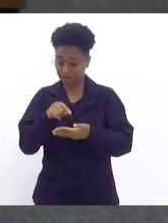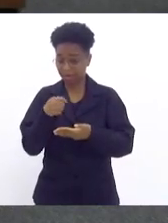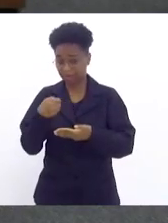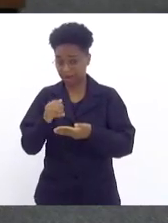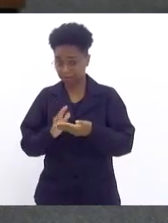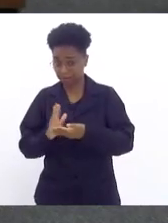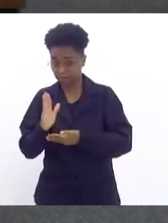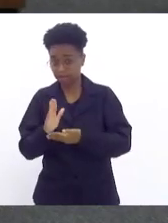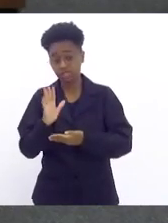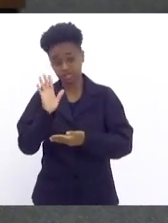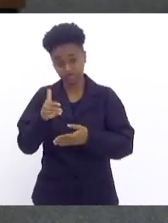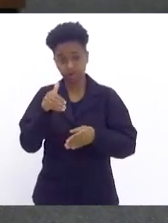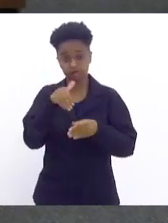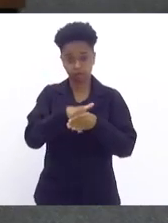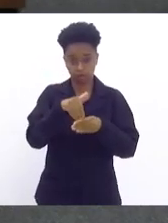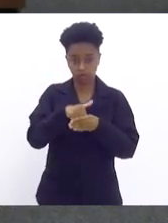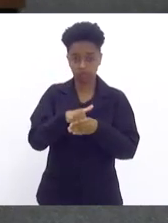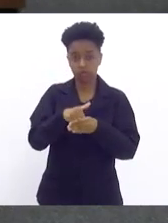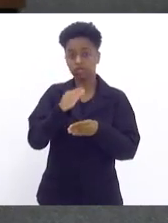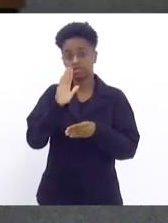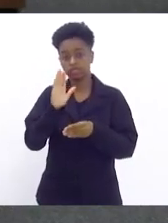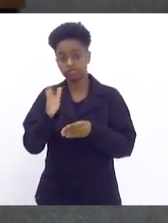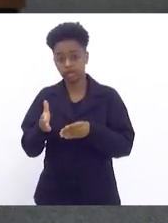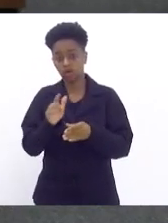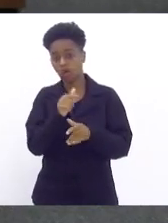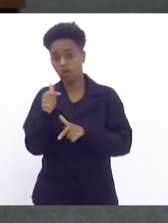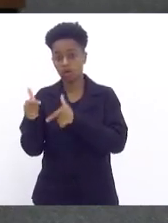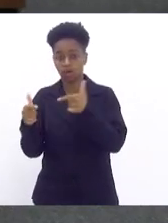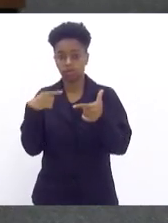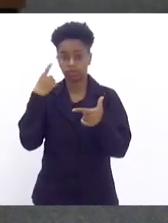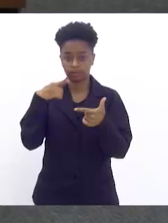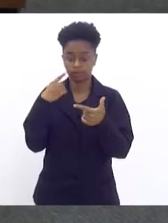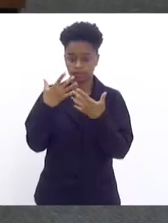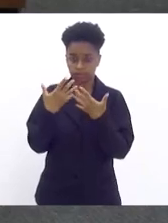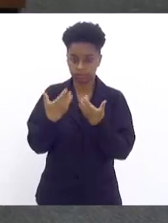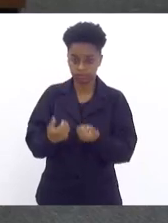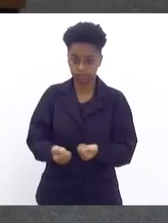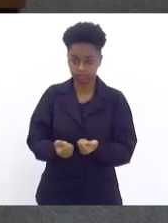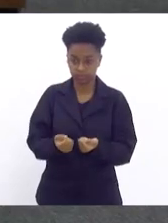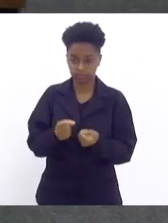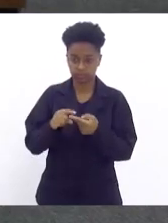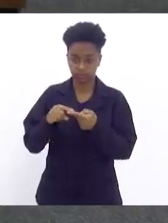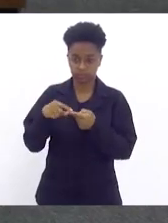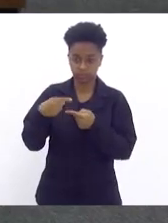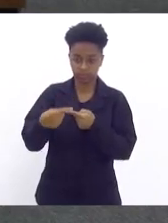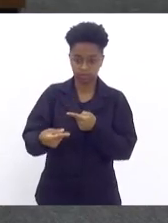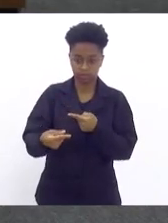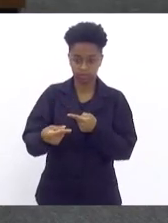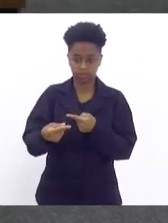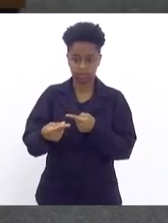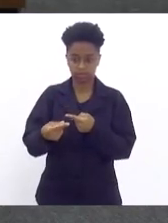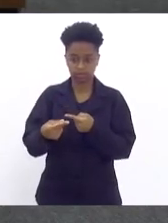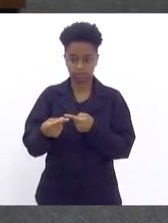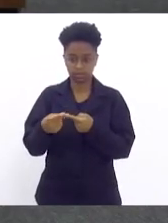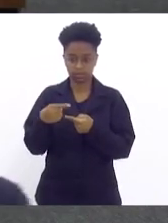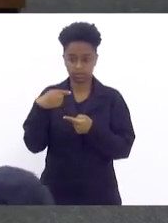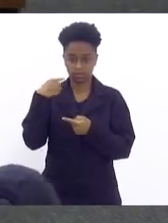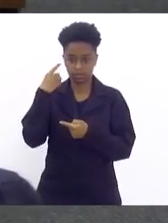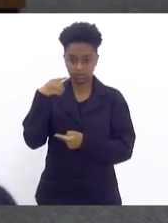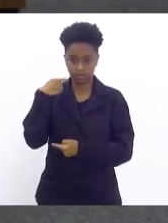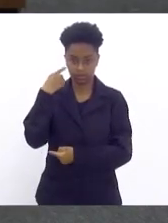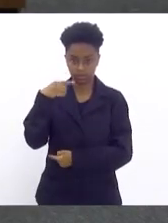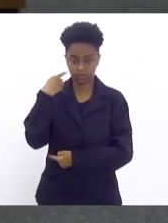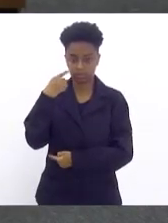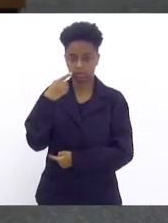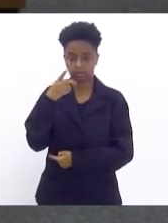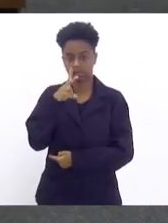pelo voto passou pelo crivo dos outros deputados a partir daí o deputado Ao entregar